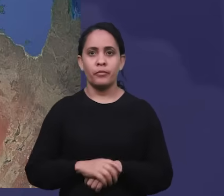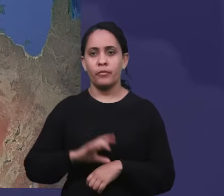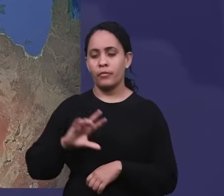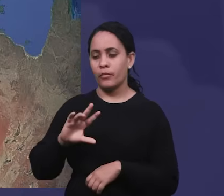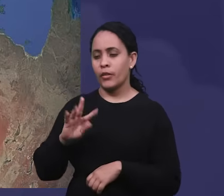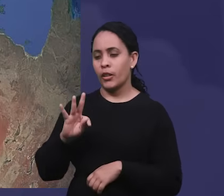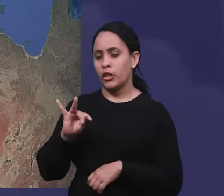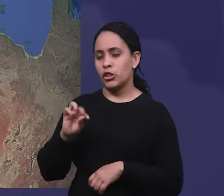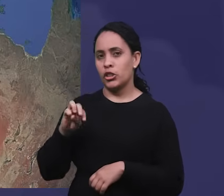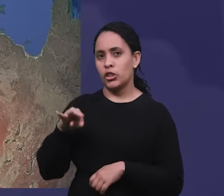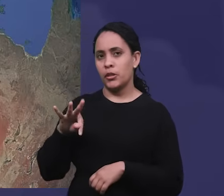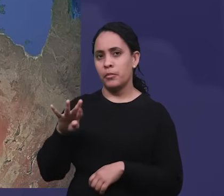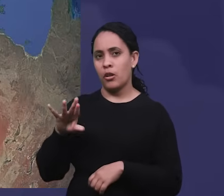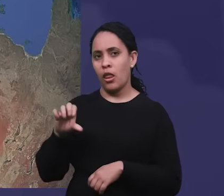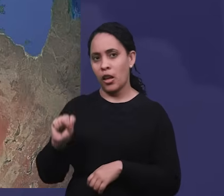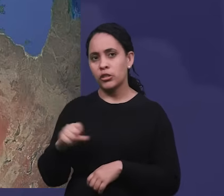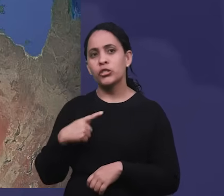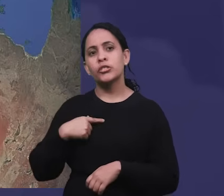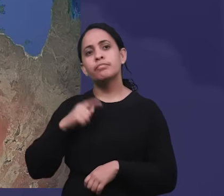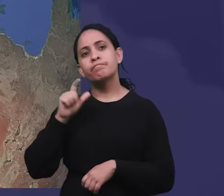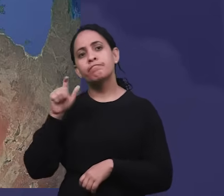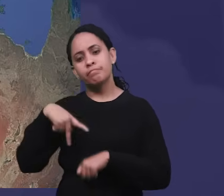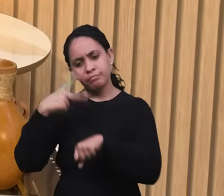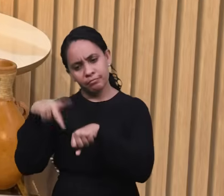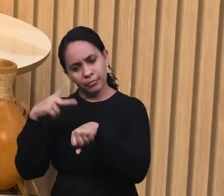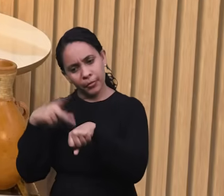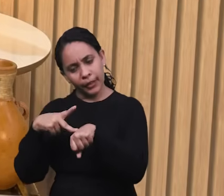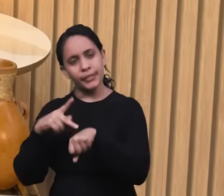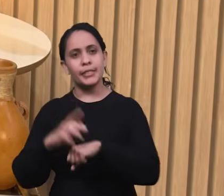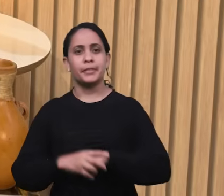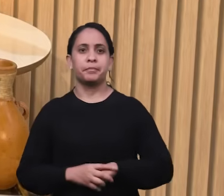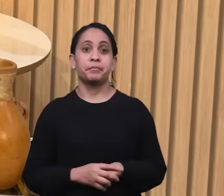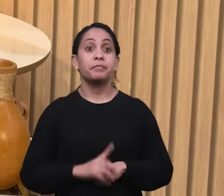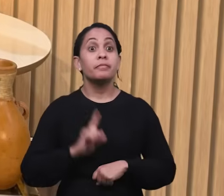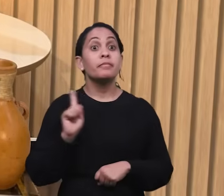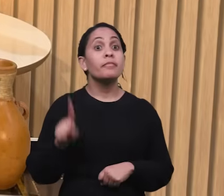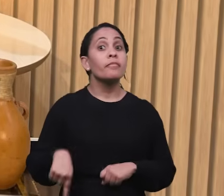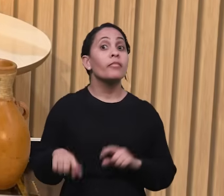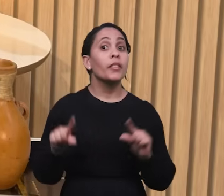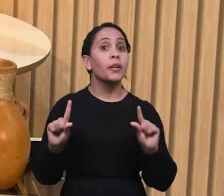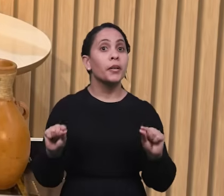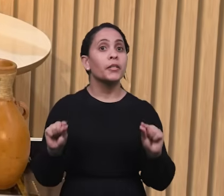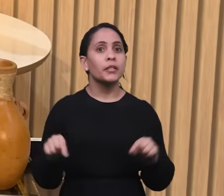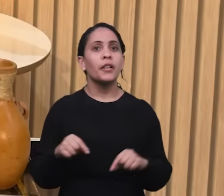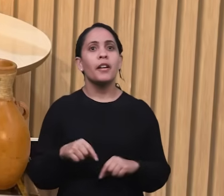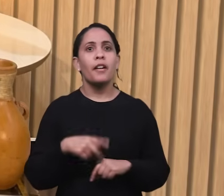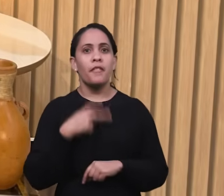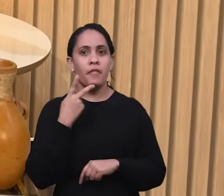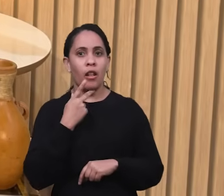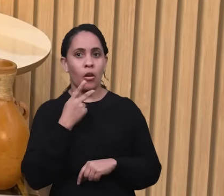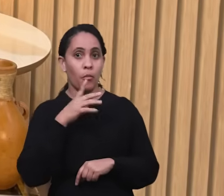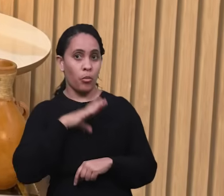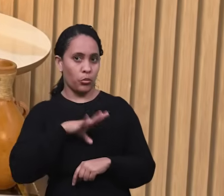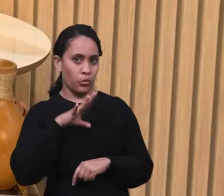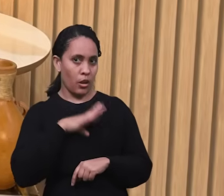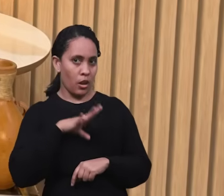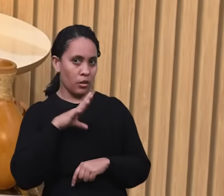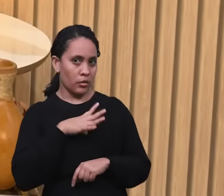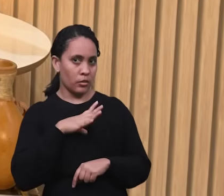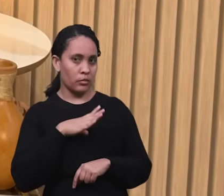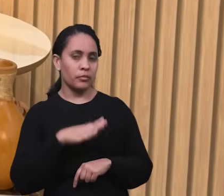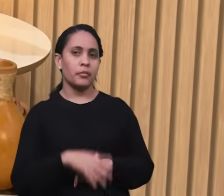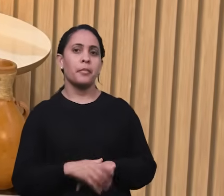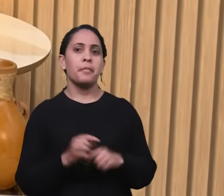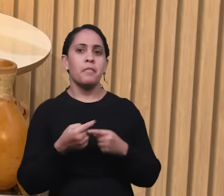Timor-Leste é um país que fala português, os mais antigos, mas a maior parte do país fala